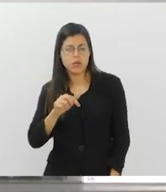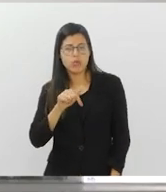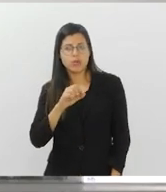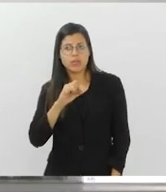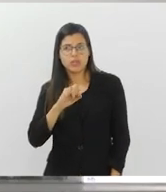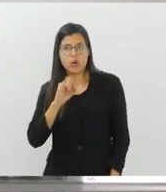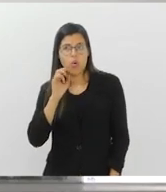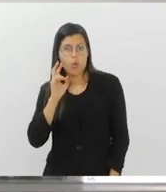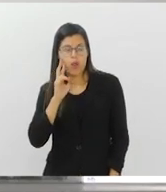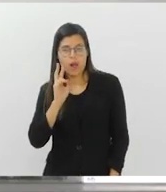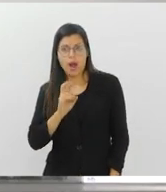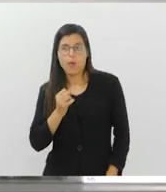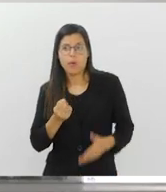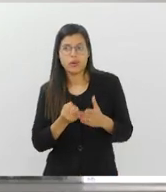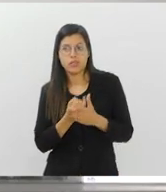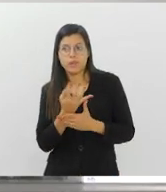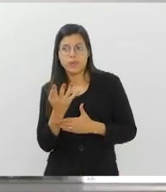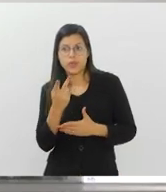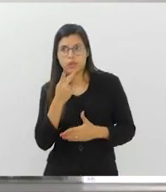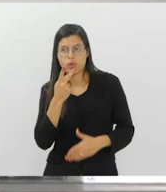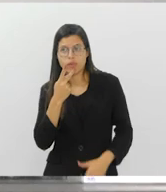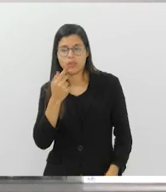dimensão. Eu estou falando de